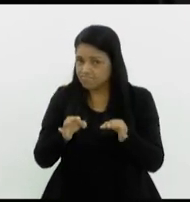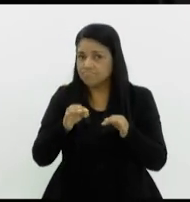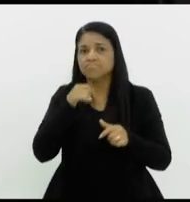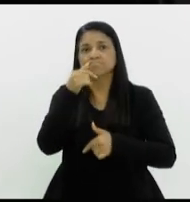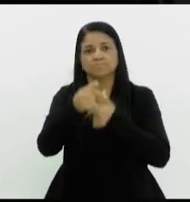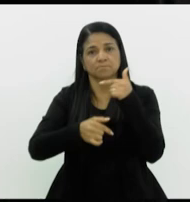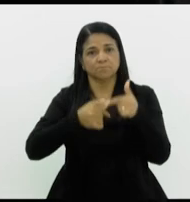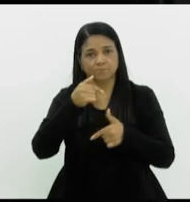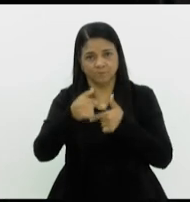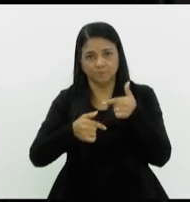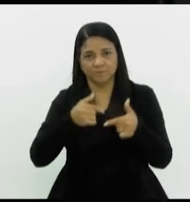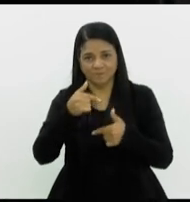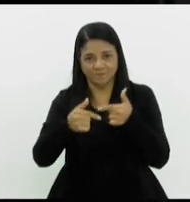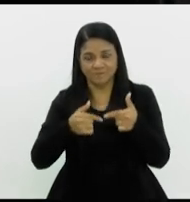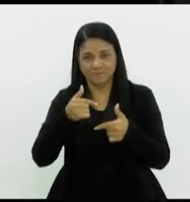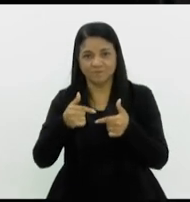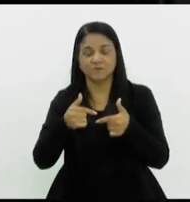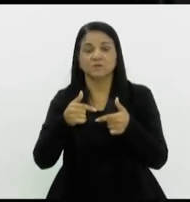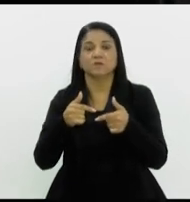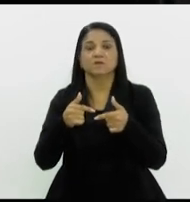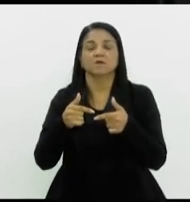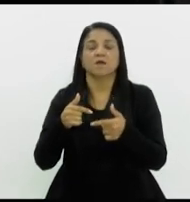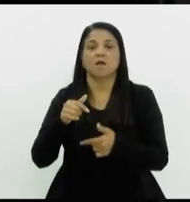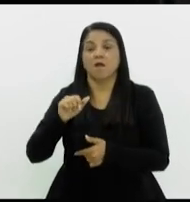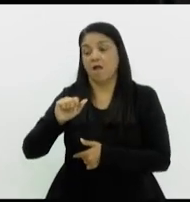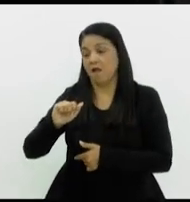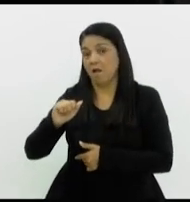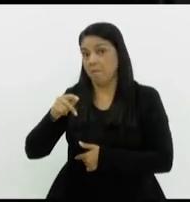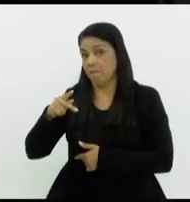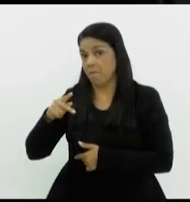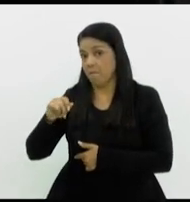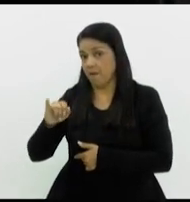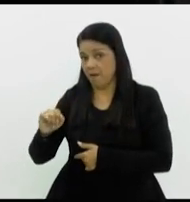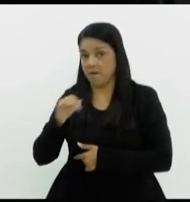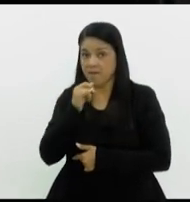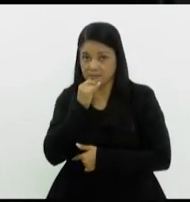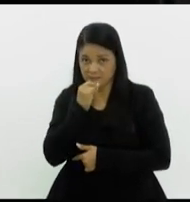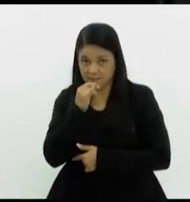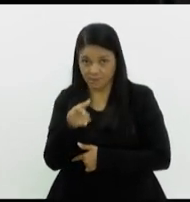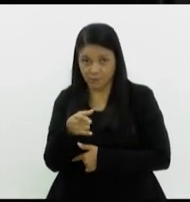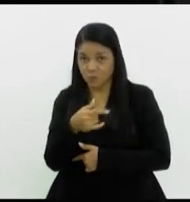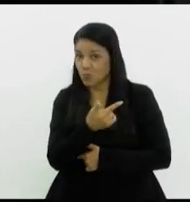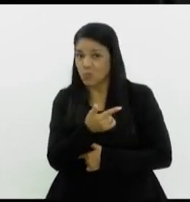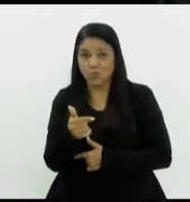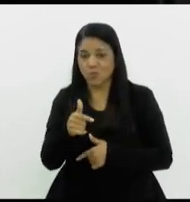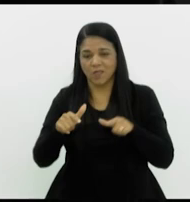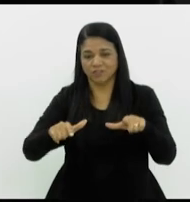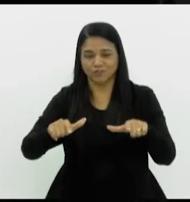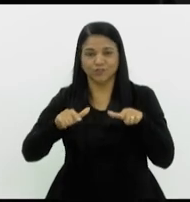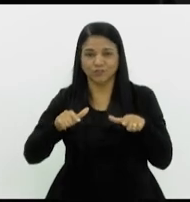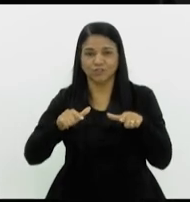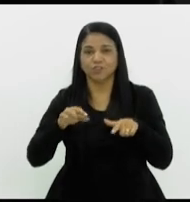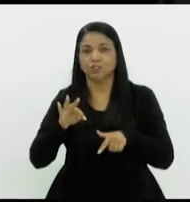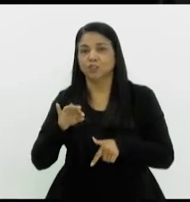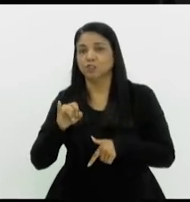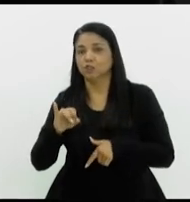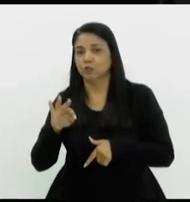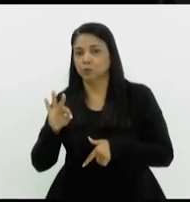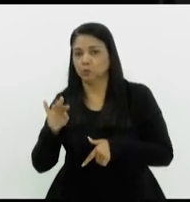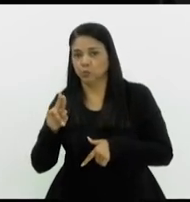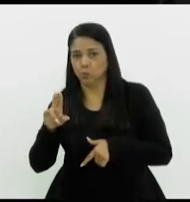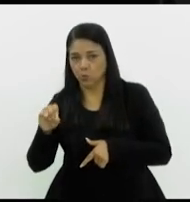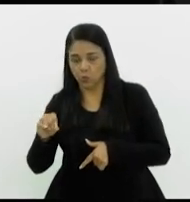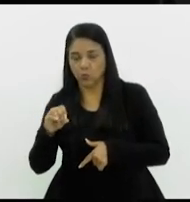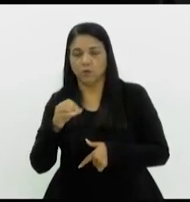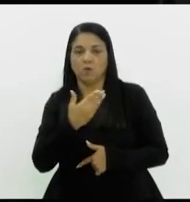trabalho, como muitas APAES, por exemplo, não possuem esse título de utilidade pública. No